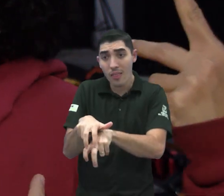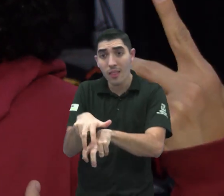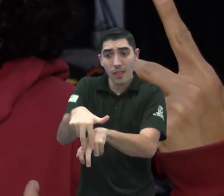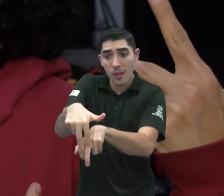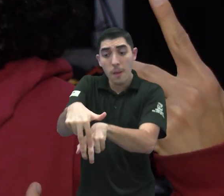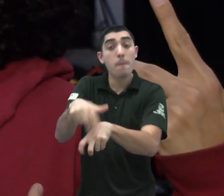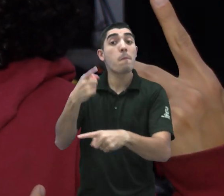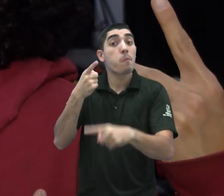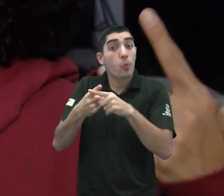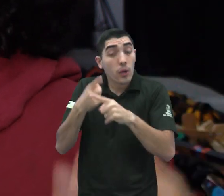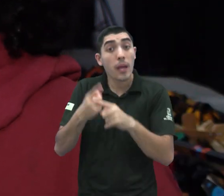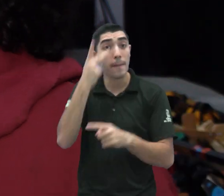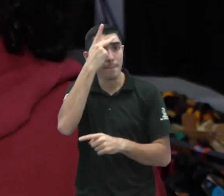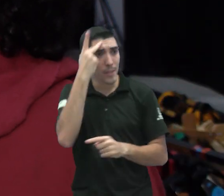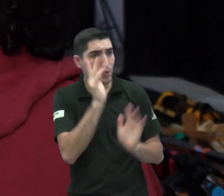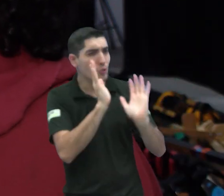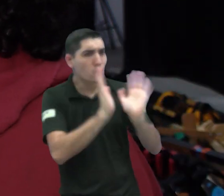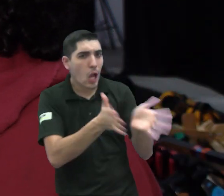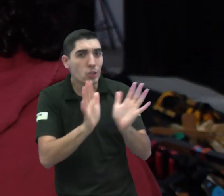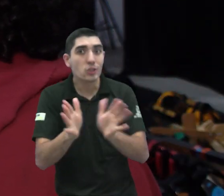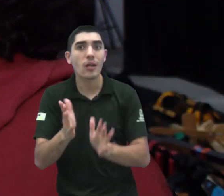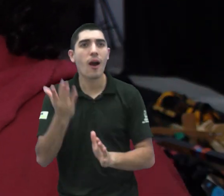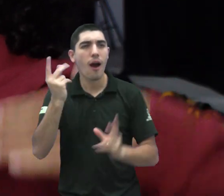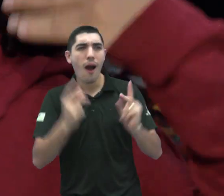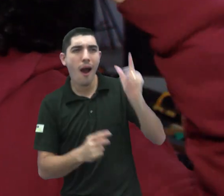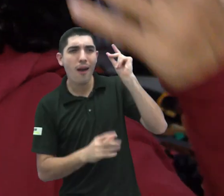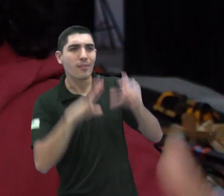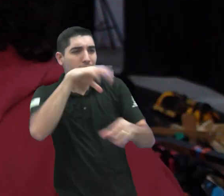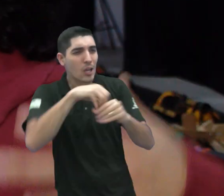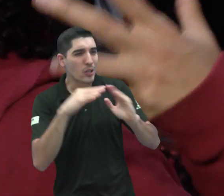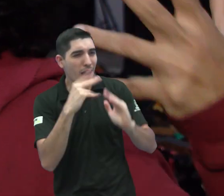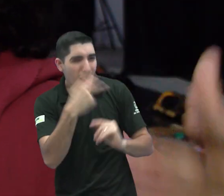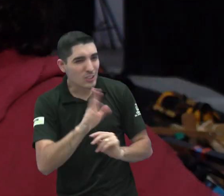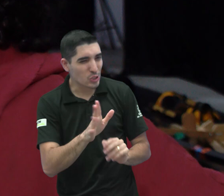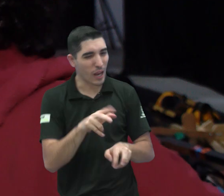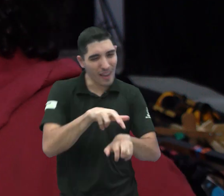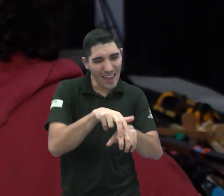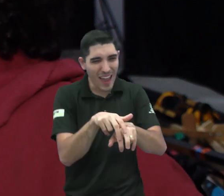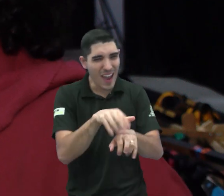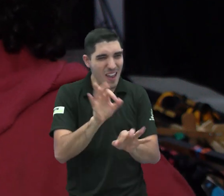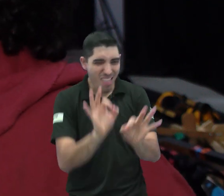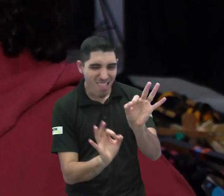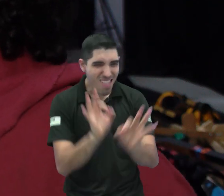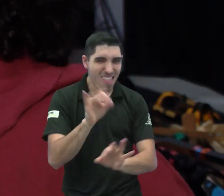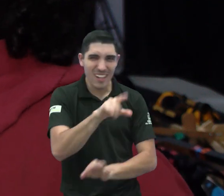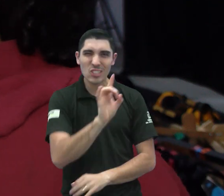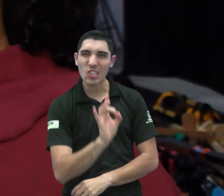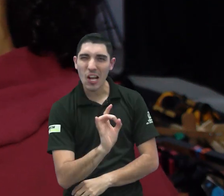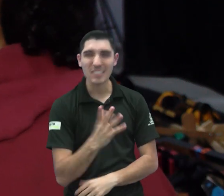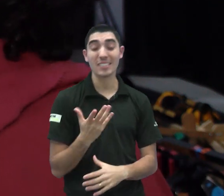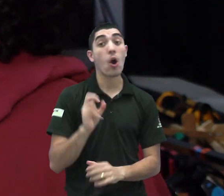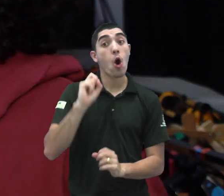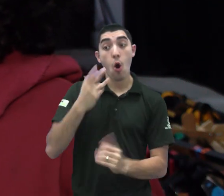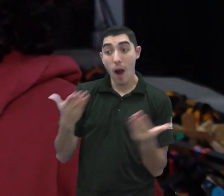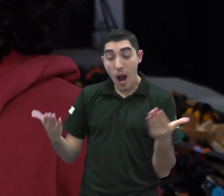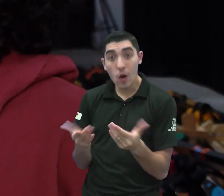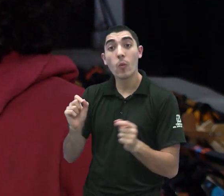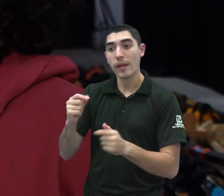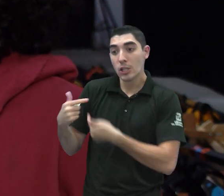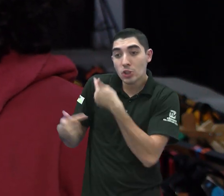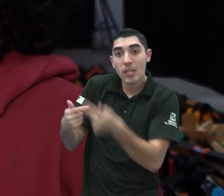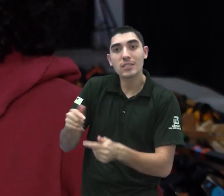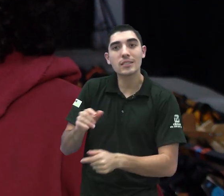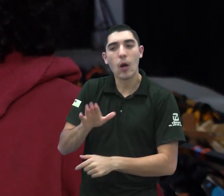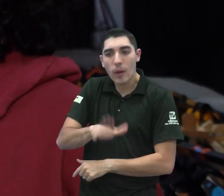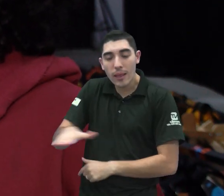vivenciou, porque tem muitas pessoas que experimentaram a perna de pau nas suas próprias casas, terreiros, inclusive confeccionando, e conectar com as novas gerações